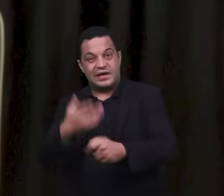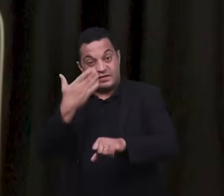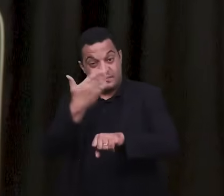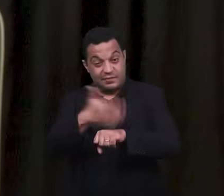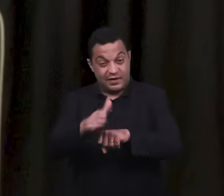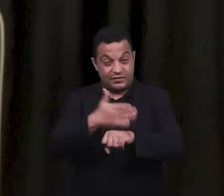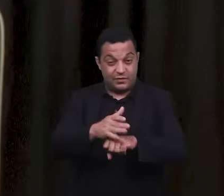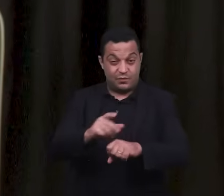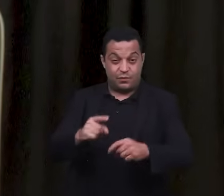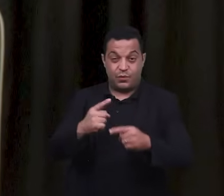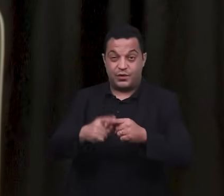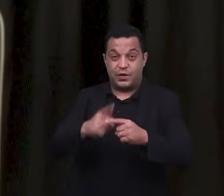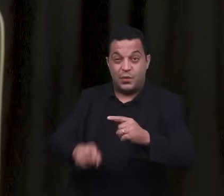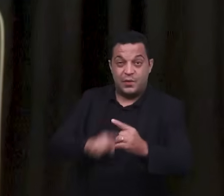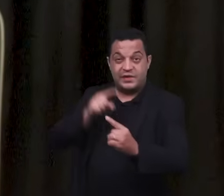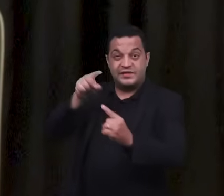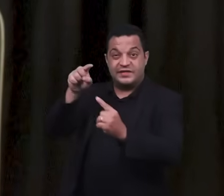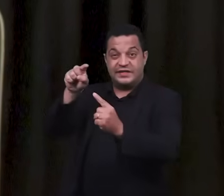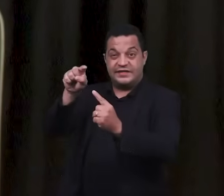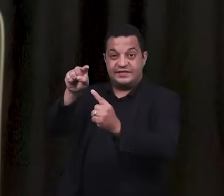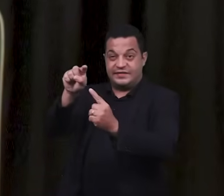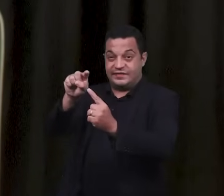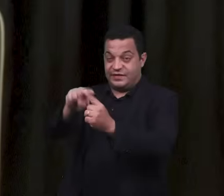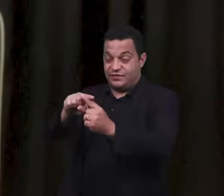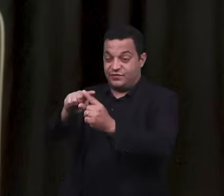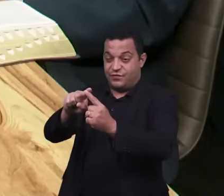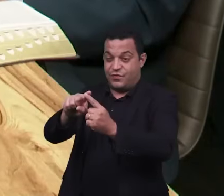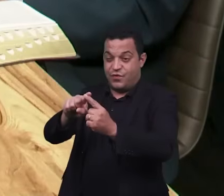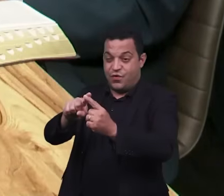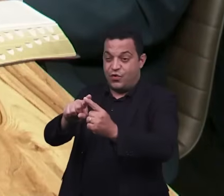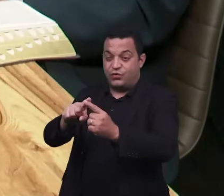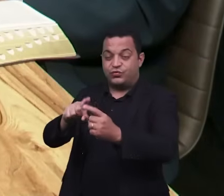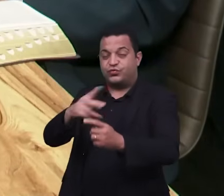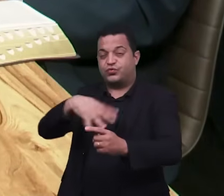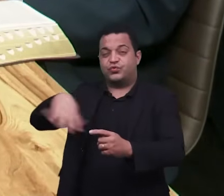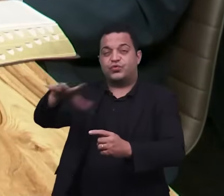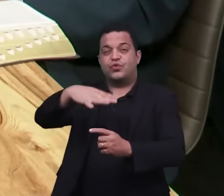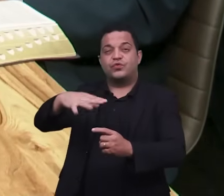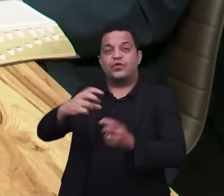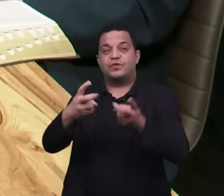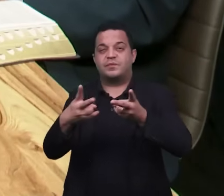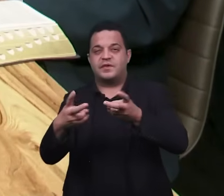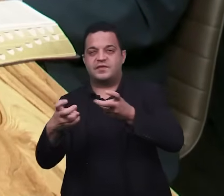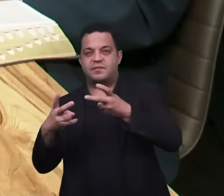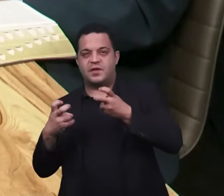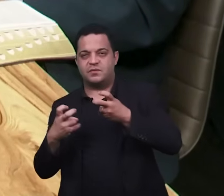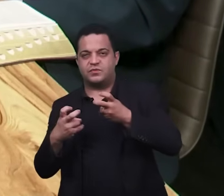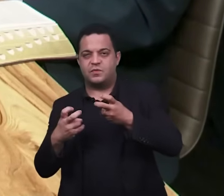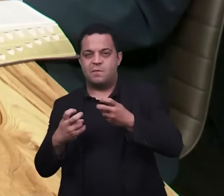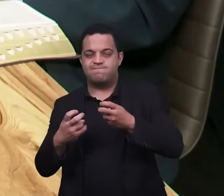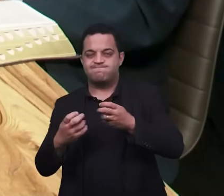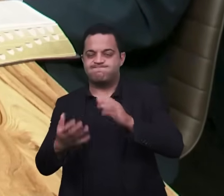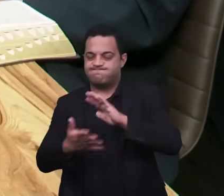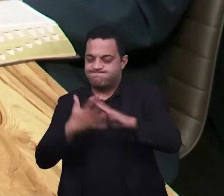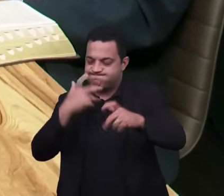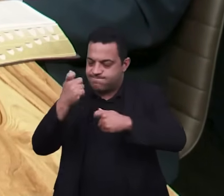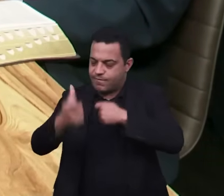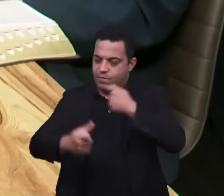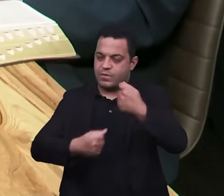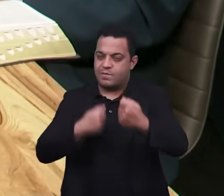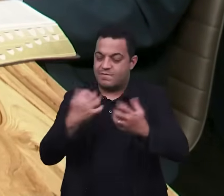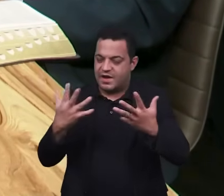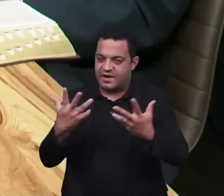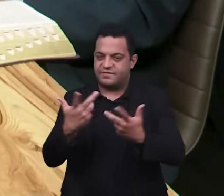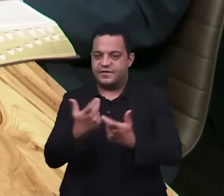bem imbuídos desse propósito. Isso é muito importante, que haja esse aspecto ético na vida do pastor, né? Glória a Deus,